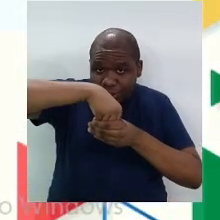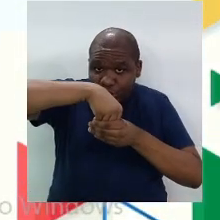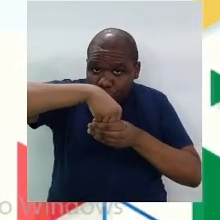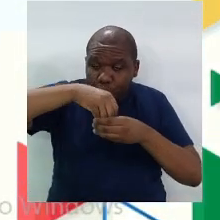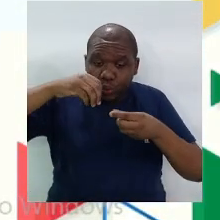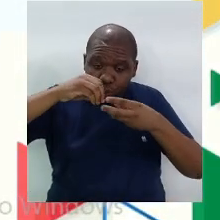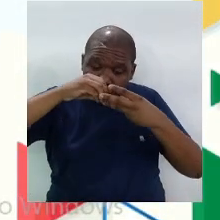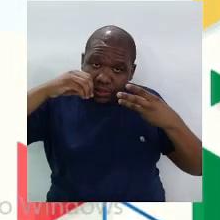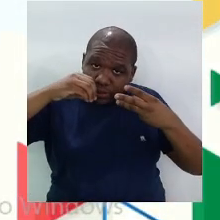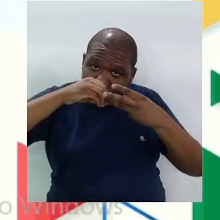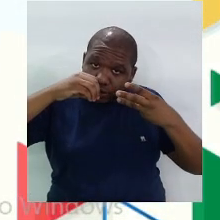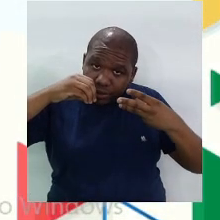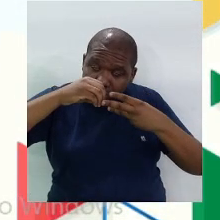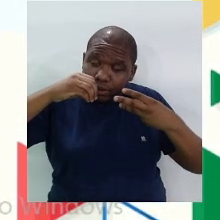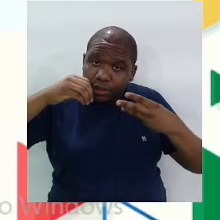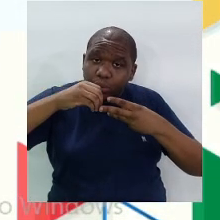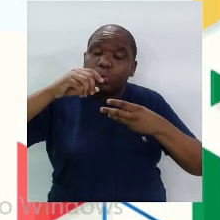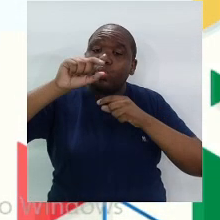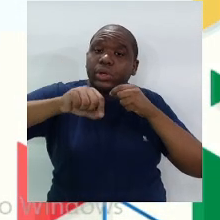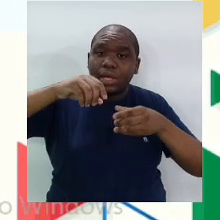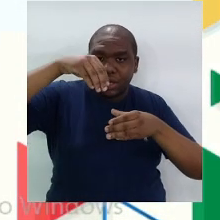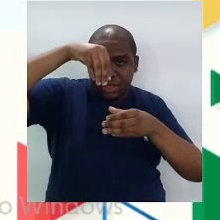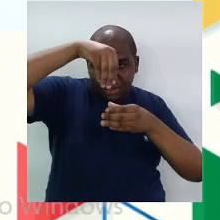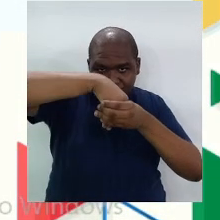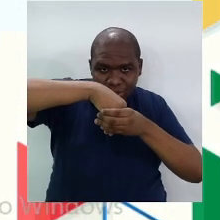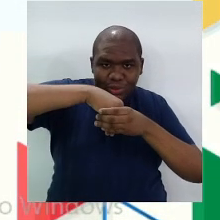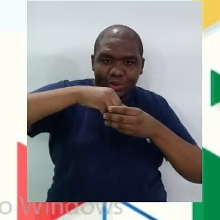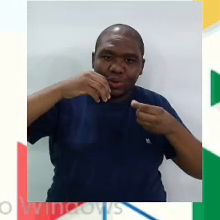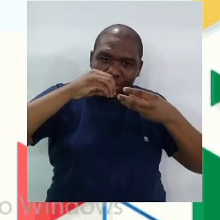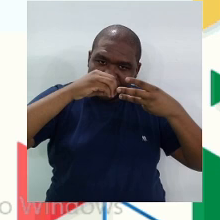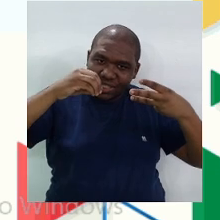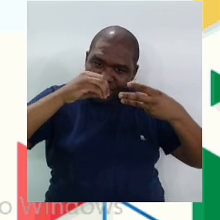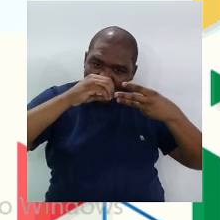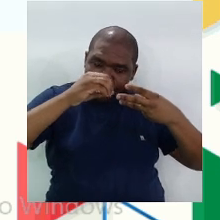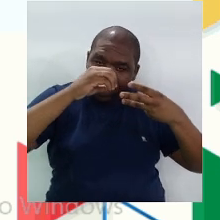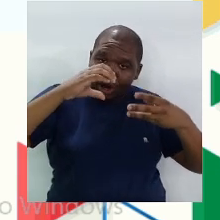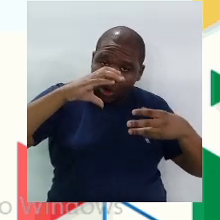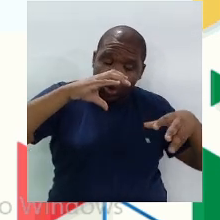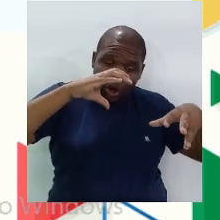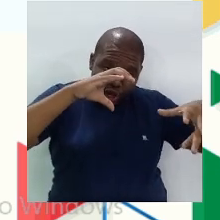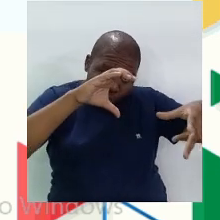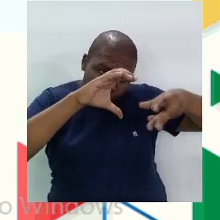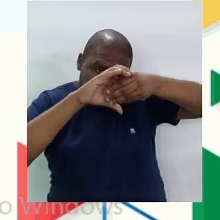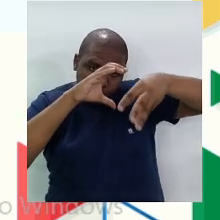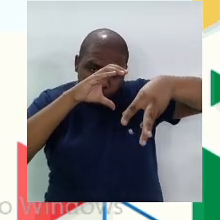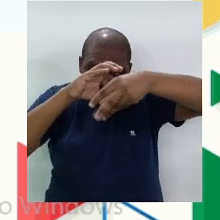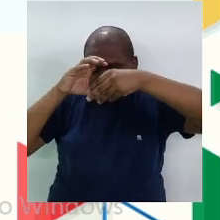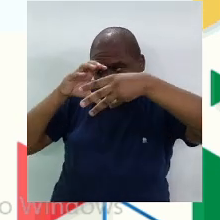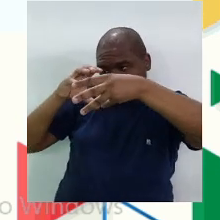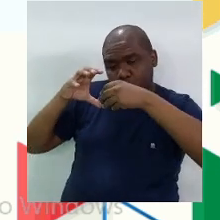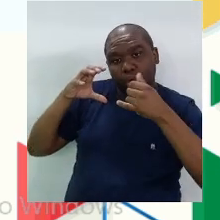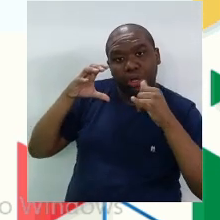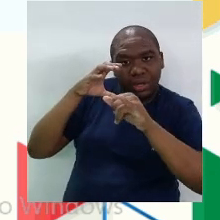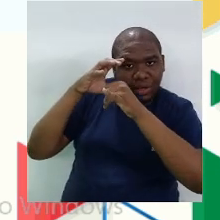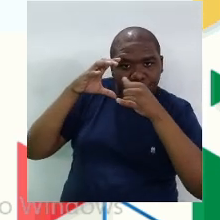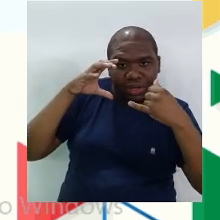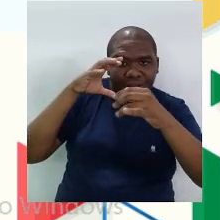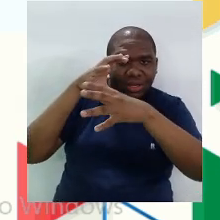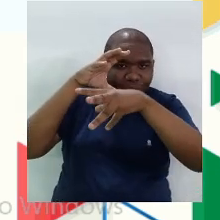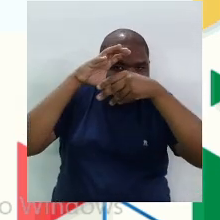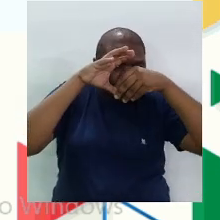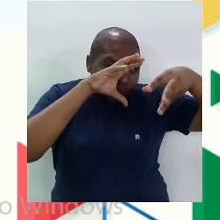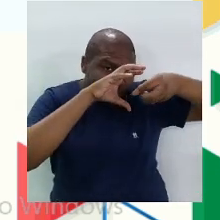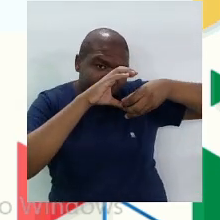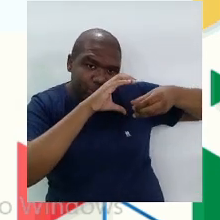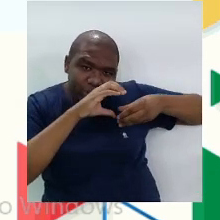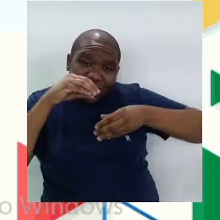ela vai captar substância do meio extracelular. Então, nessa primeira imagem aí, você vê